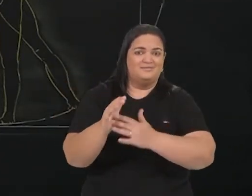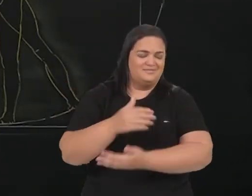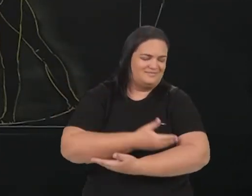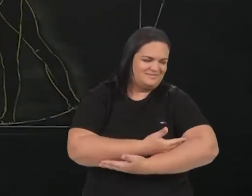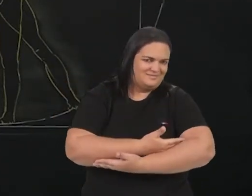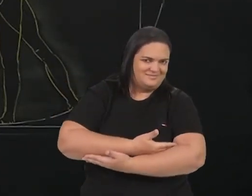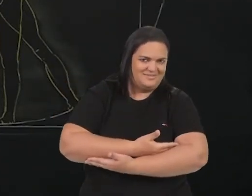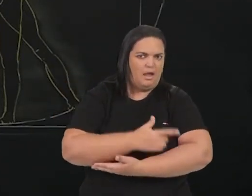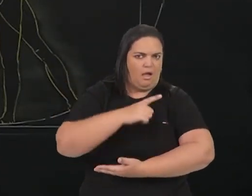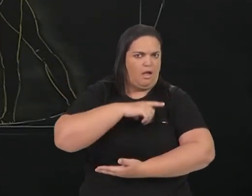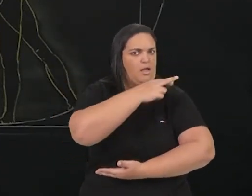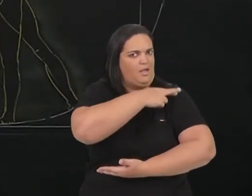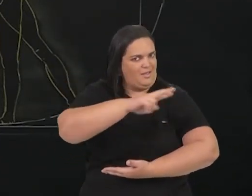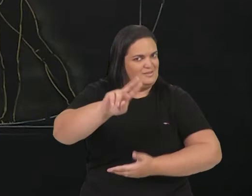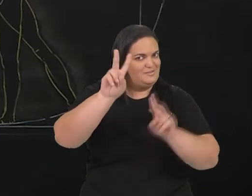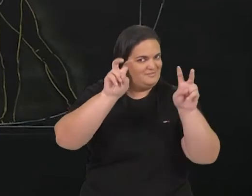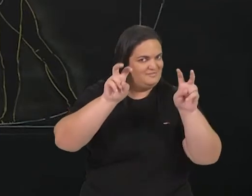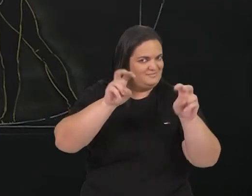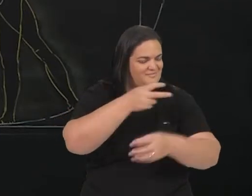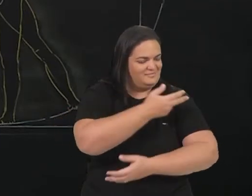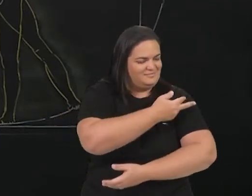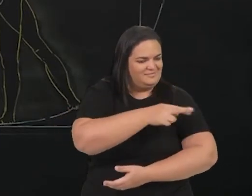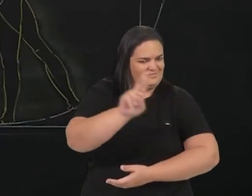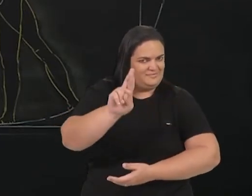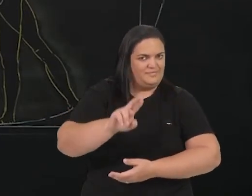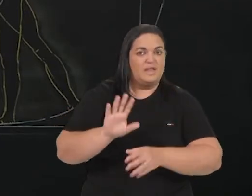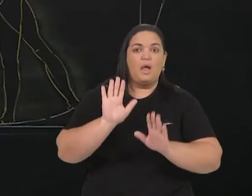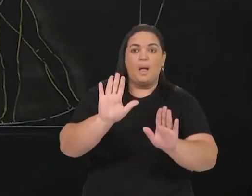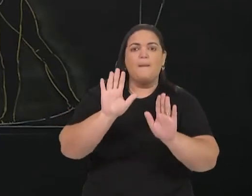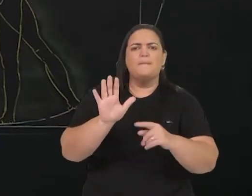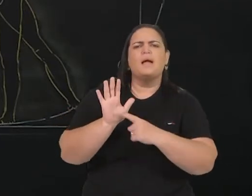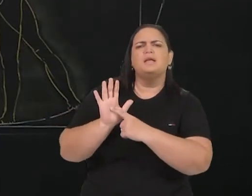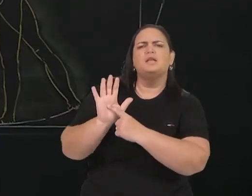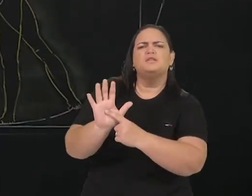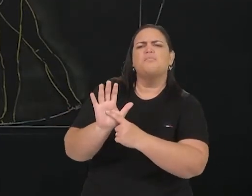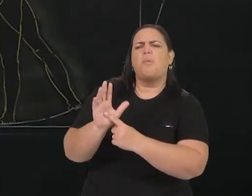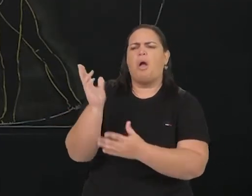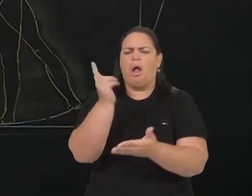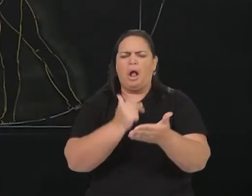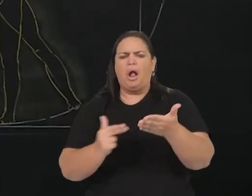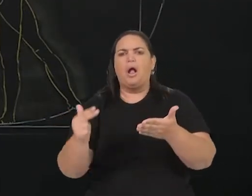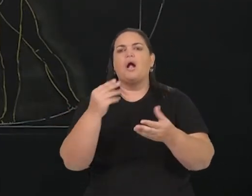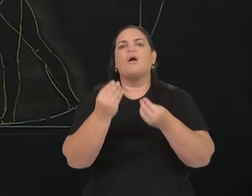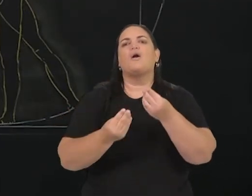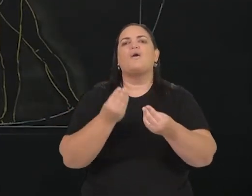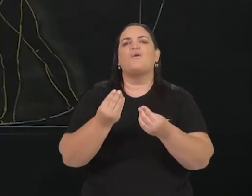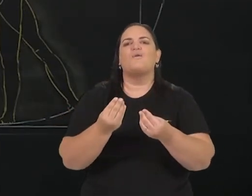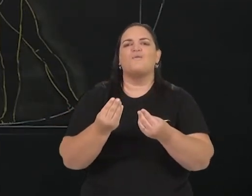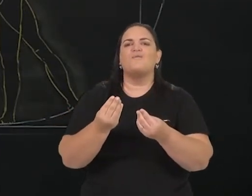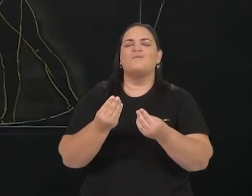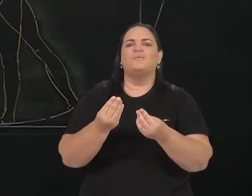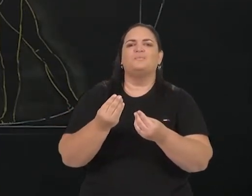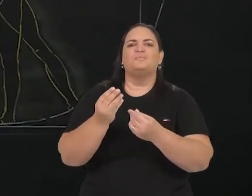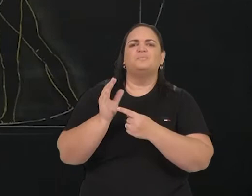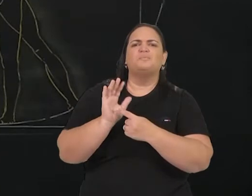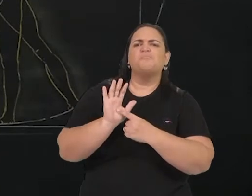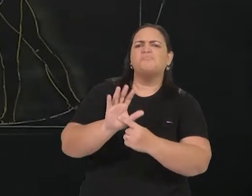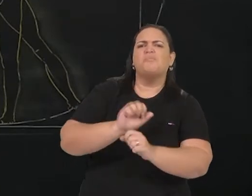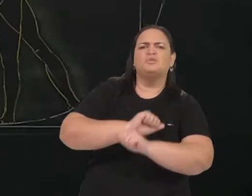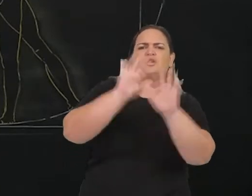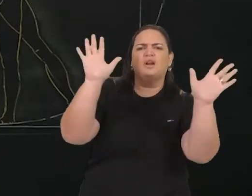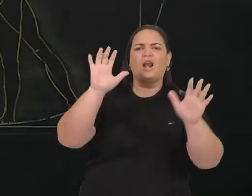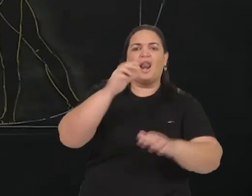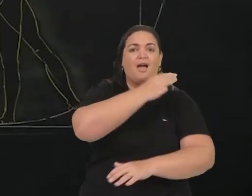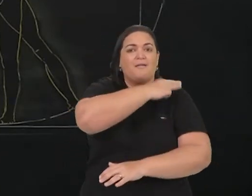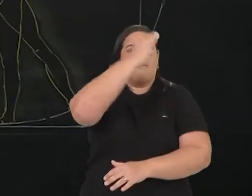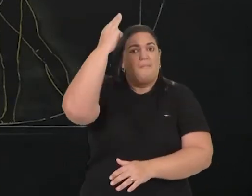seja, o tema religioso está ali presente, mas a forma de representação da arte renascentista leva muito mais em conta uma